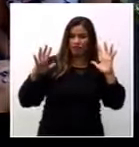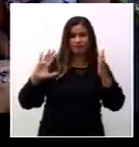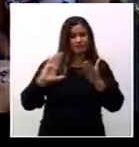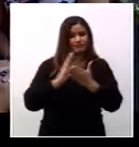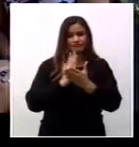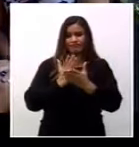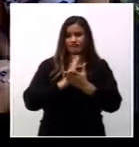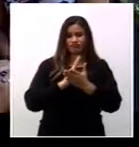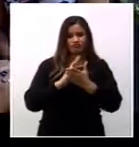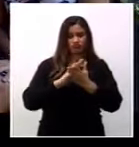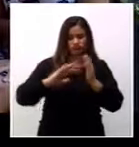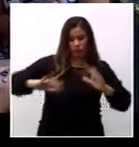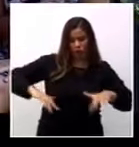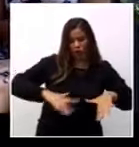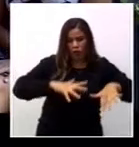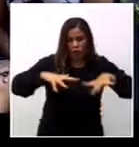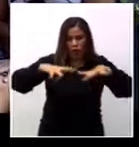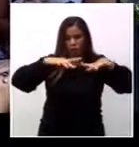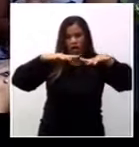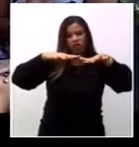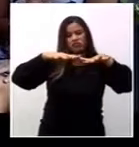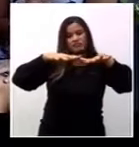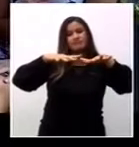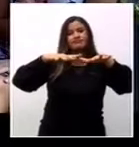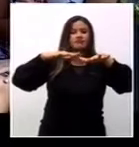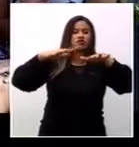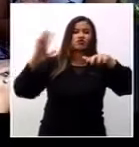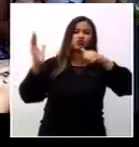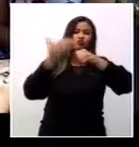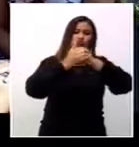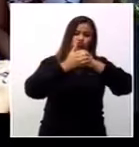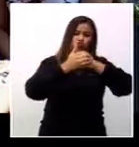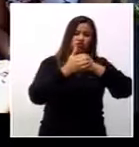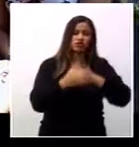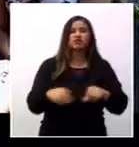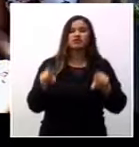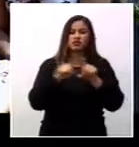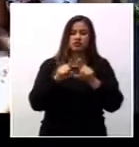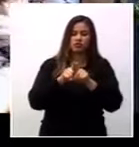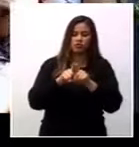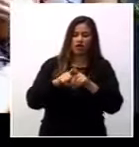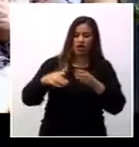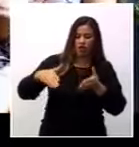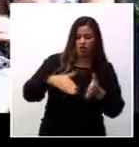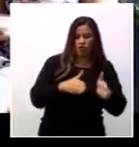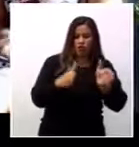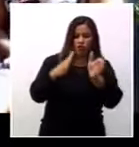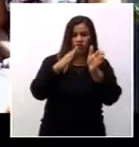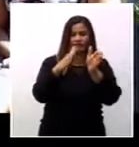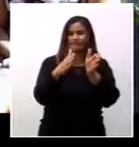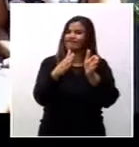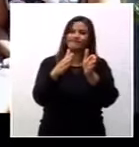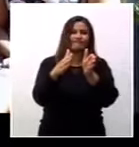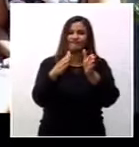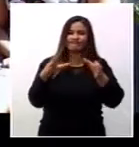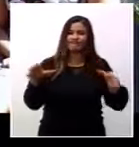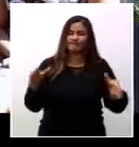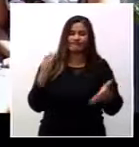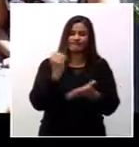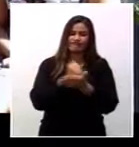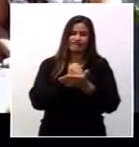deles ficaram encobertos, e conseguimos ver que a estrada que está aqui em primeiro plano, parte dela foi